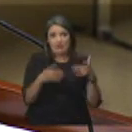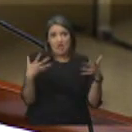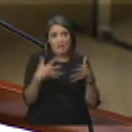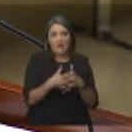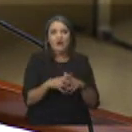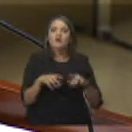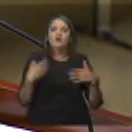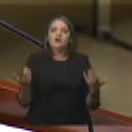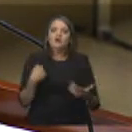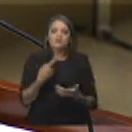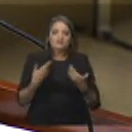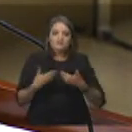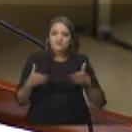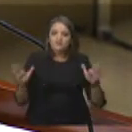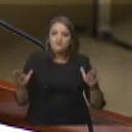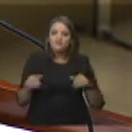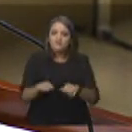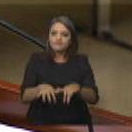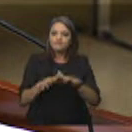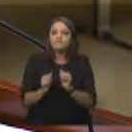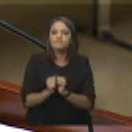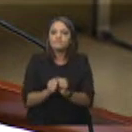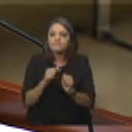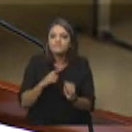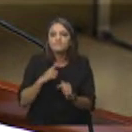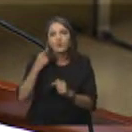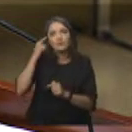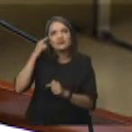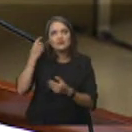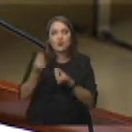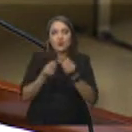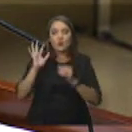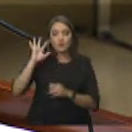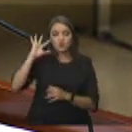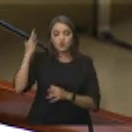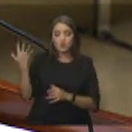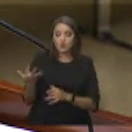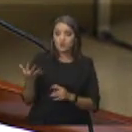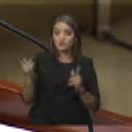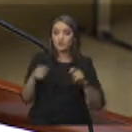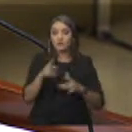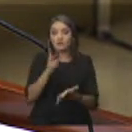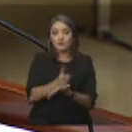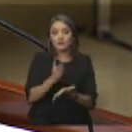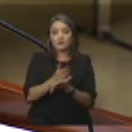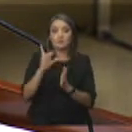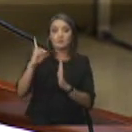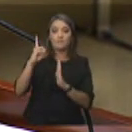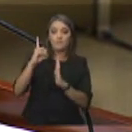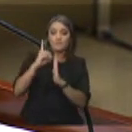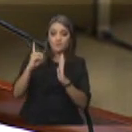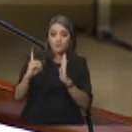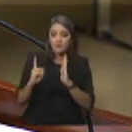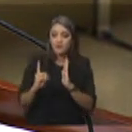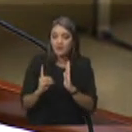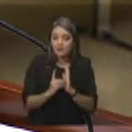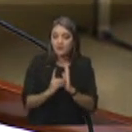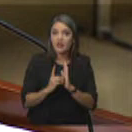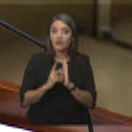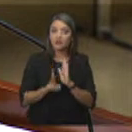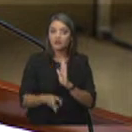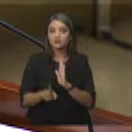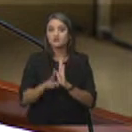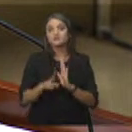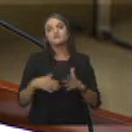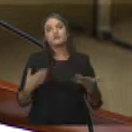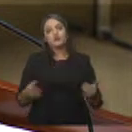que possamos, junto com esse plenário, construir alguma solução que possa manter o decreto em vigência e